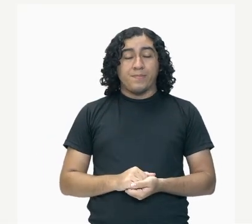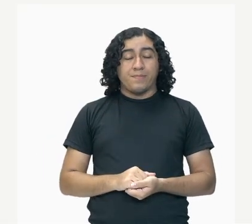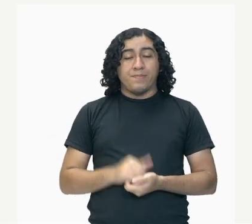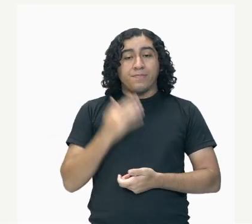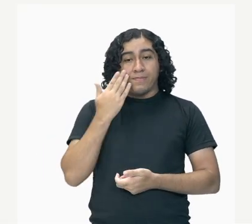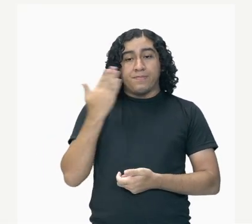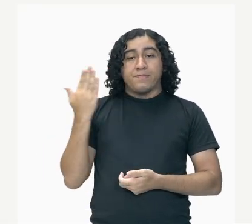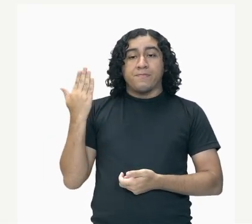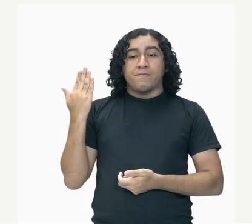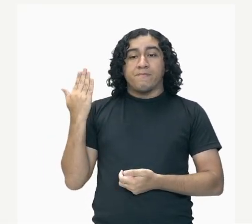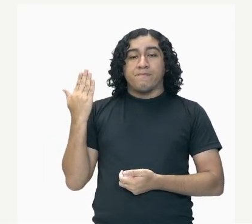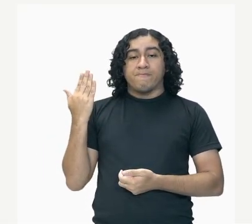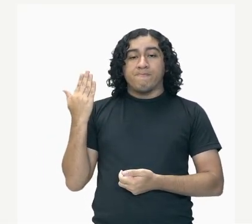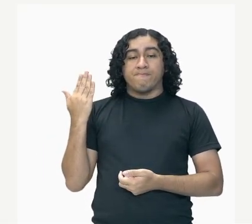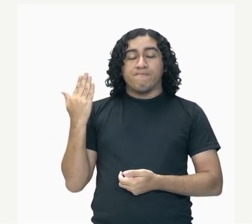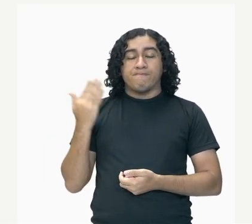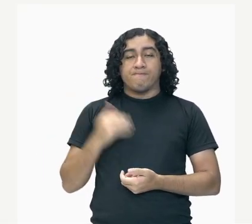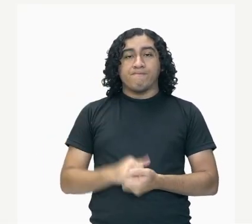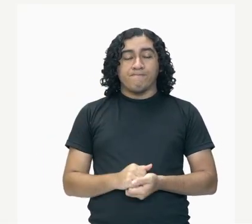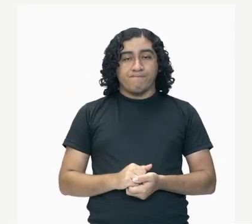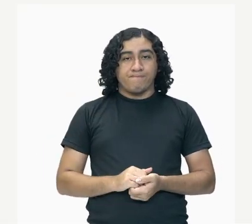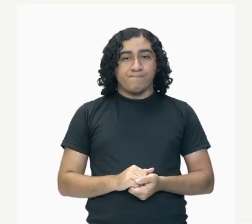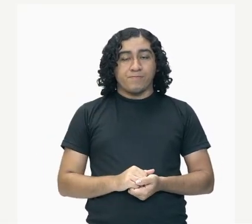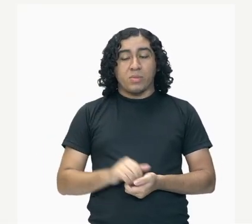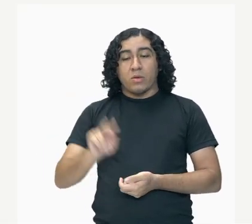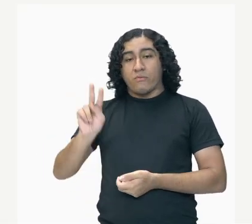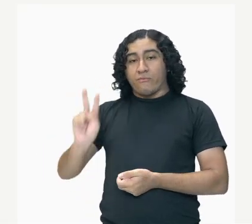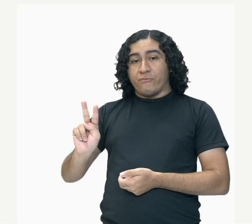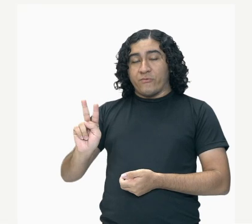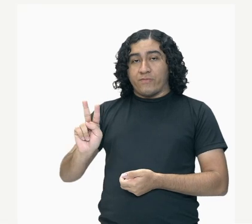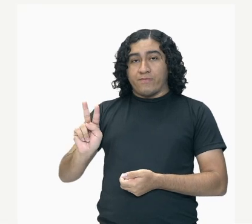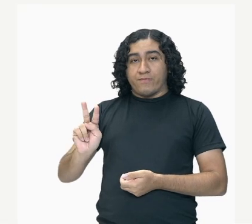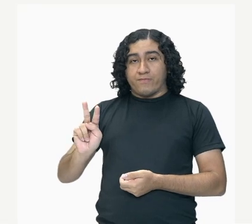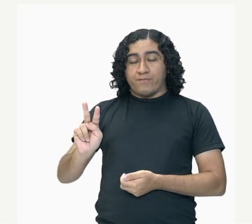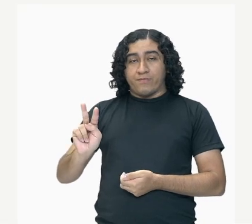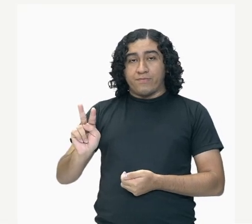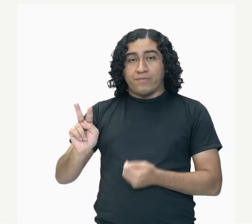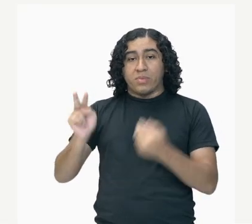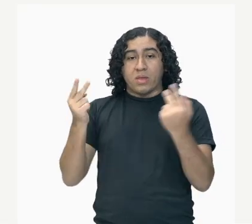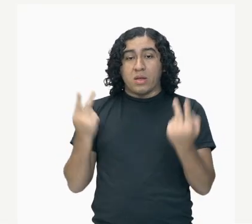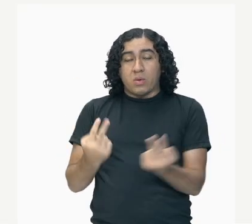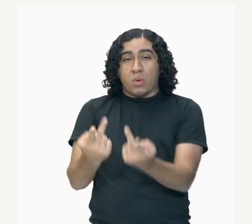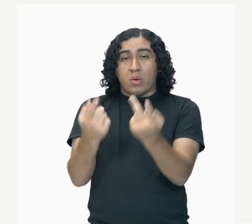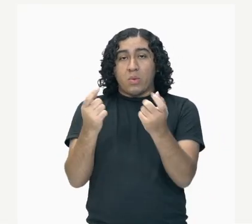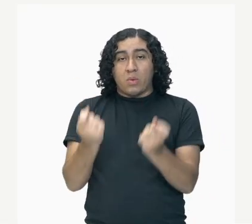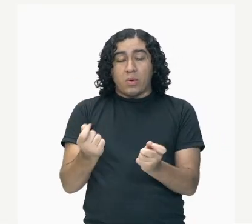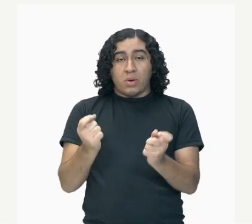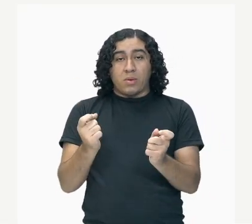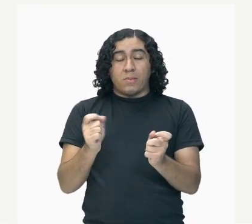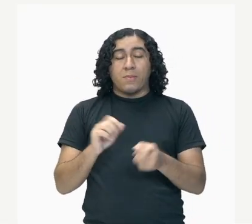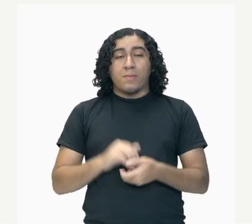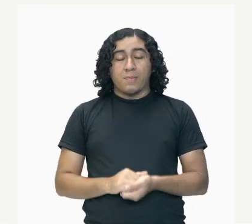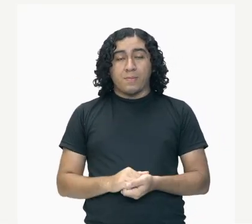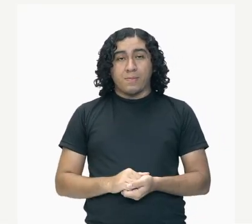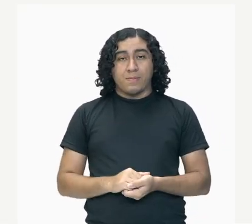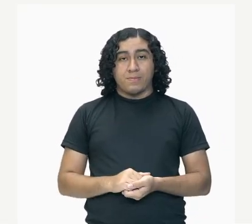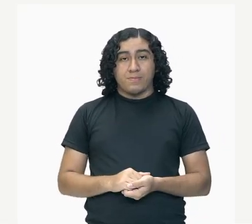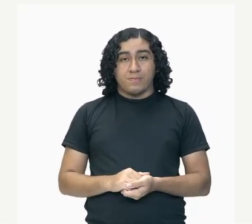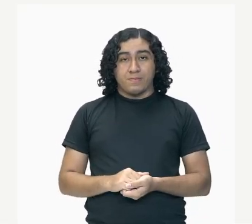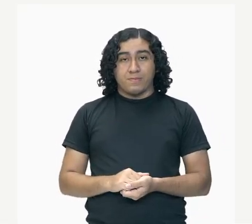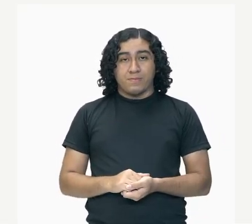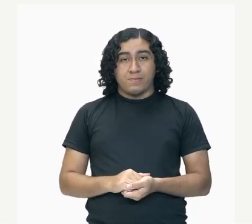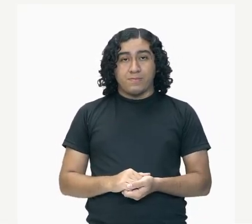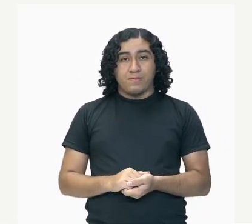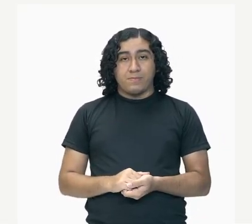equação matemática aqui pessoal olha em que a velocidade de propagação da onda através da corda veja